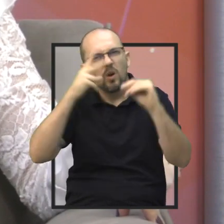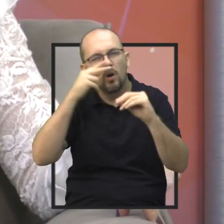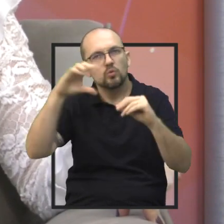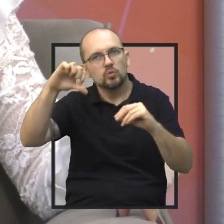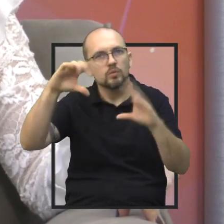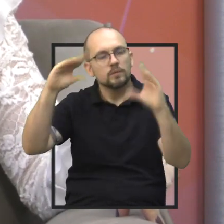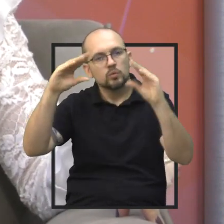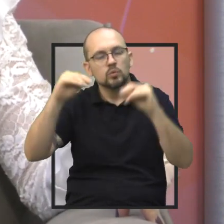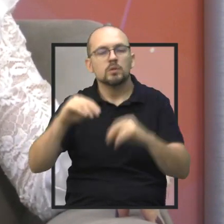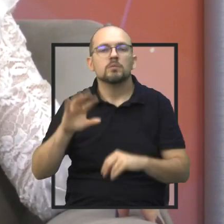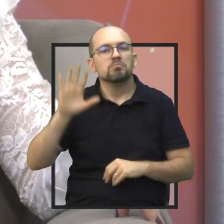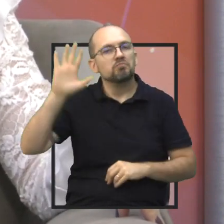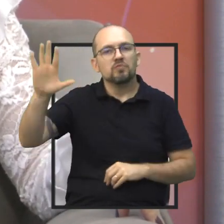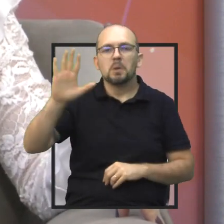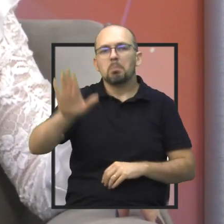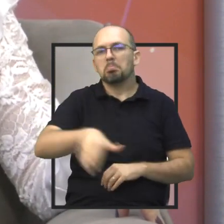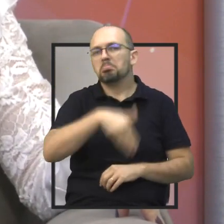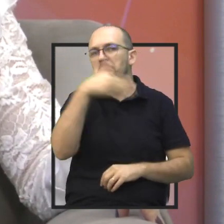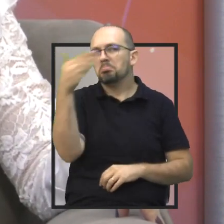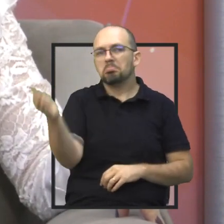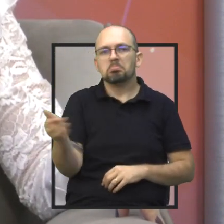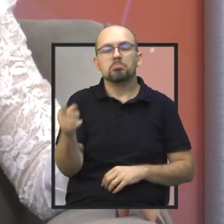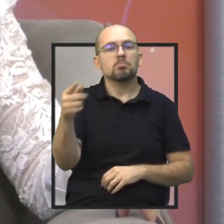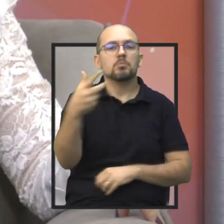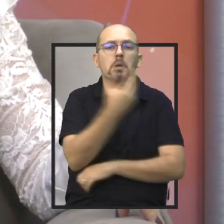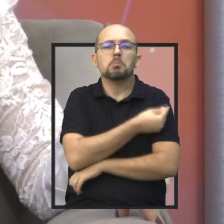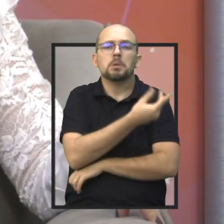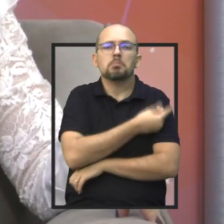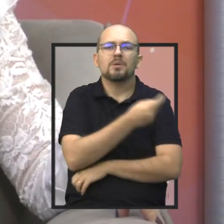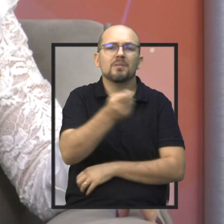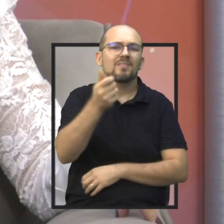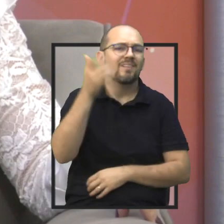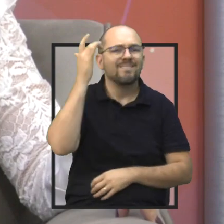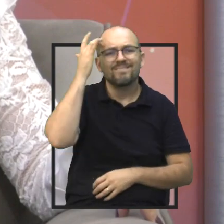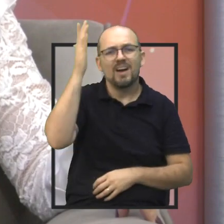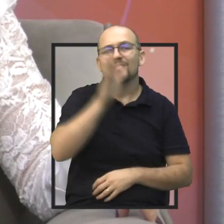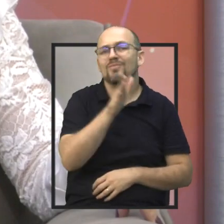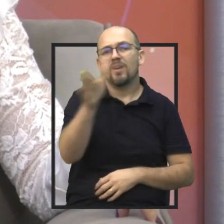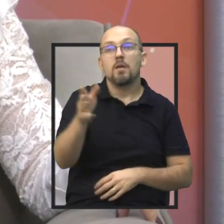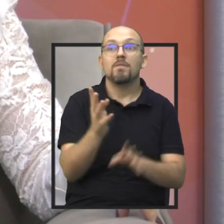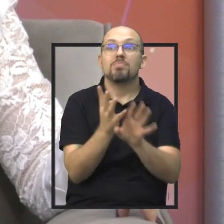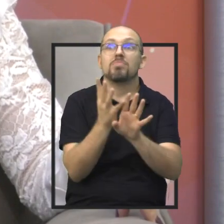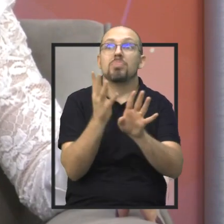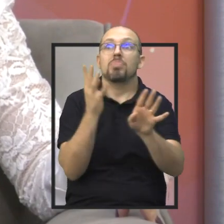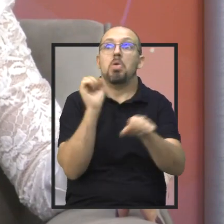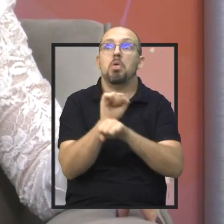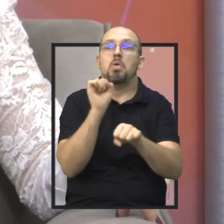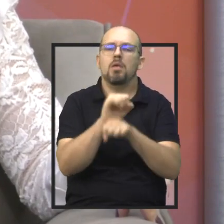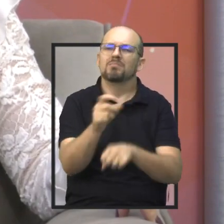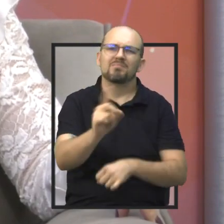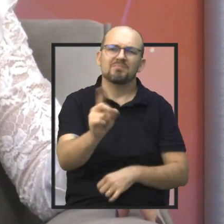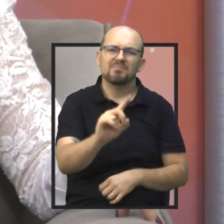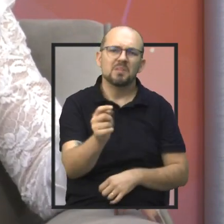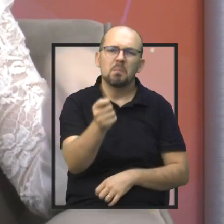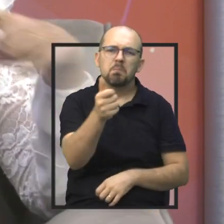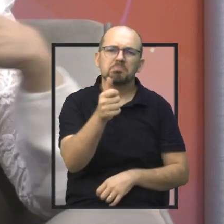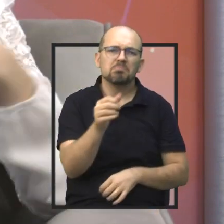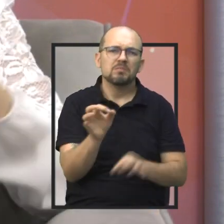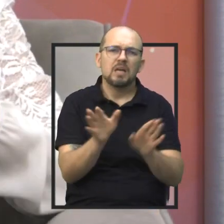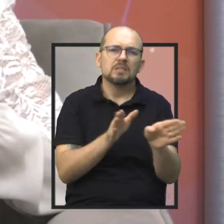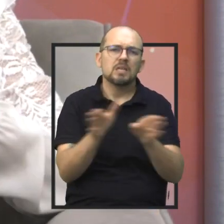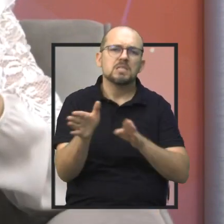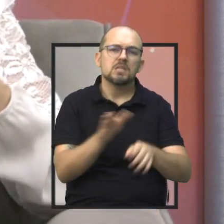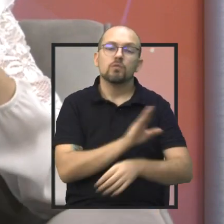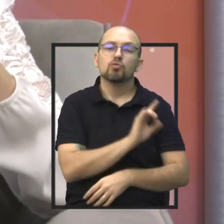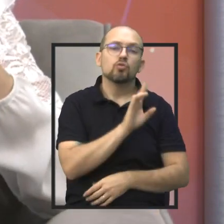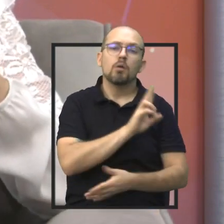engano. E tá super fácil, não tem fila, tá acessível, é só